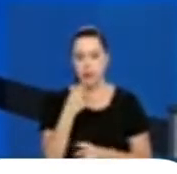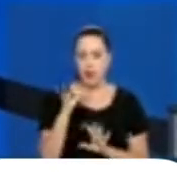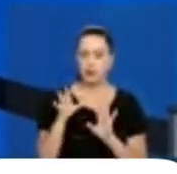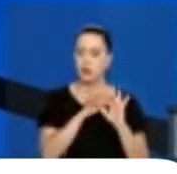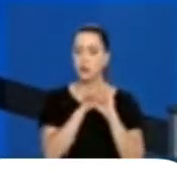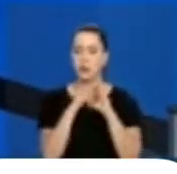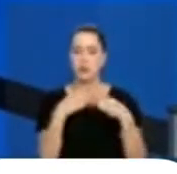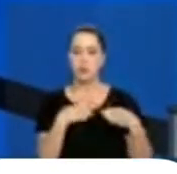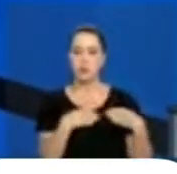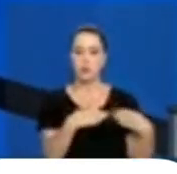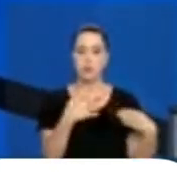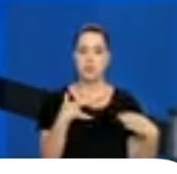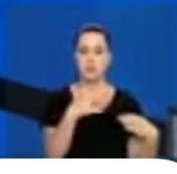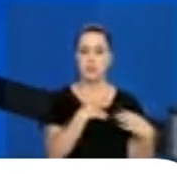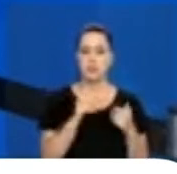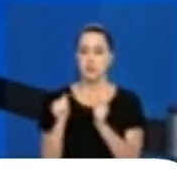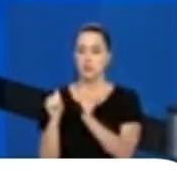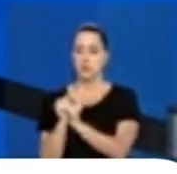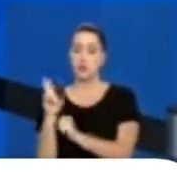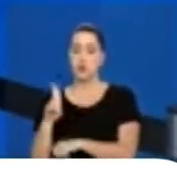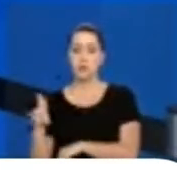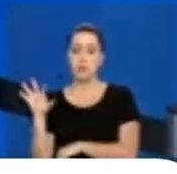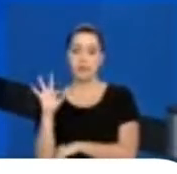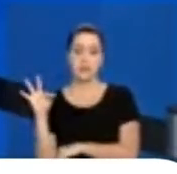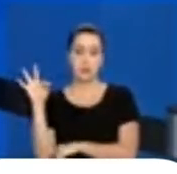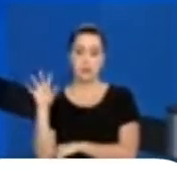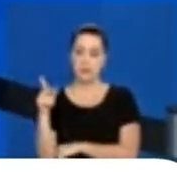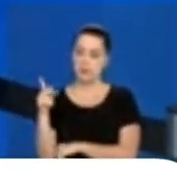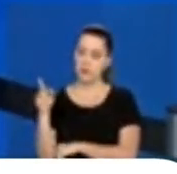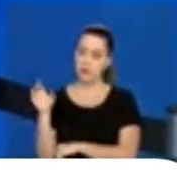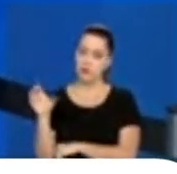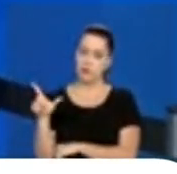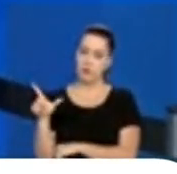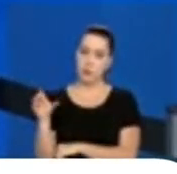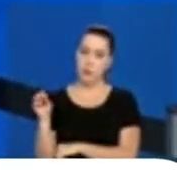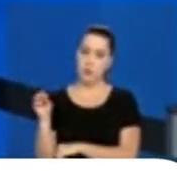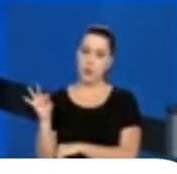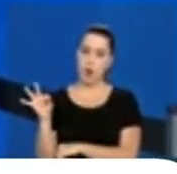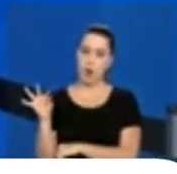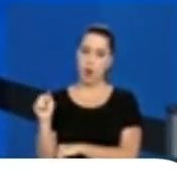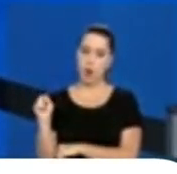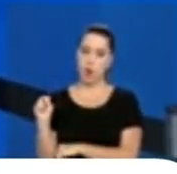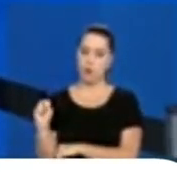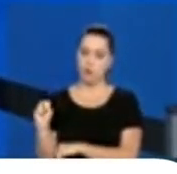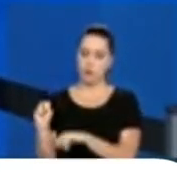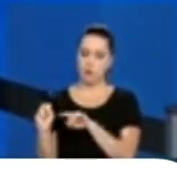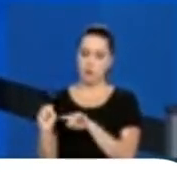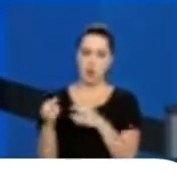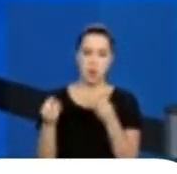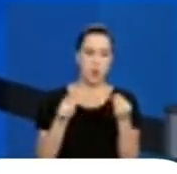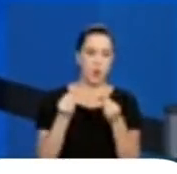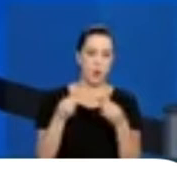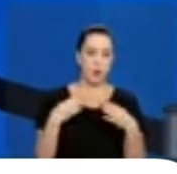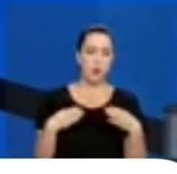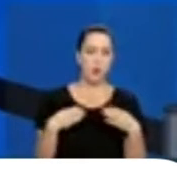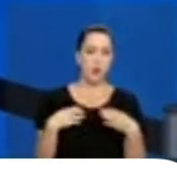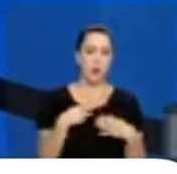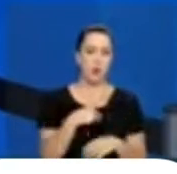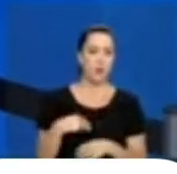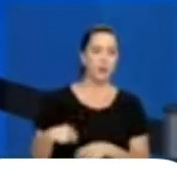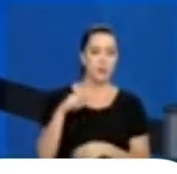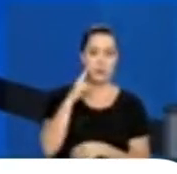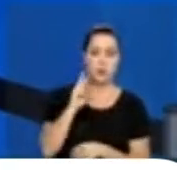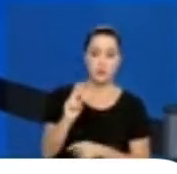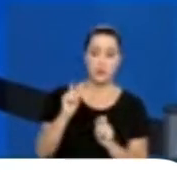da Saúde tem com a Universidade Federal de Pelotas, né? E a pergunta é, como o ministro avalia a eficácia da aplicação pelo IBOP de 100